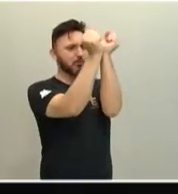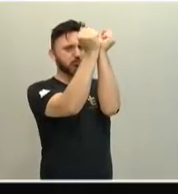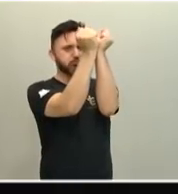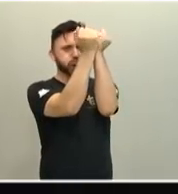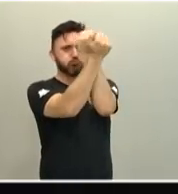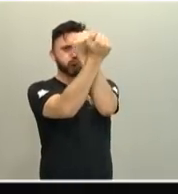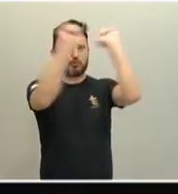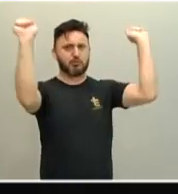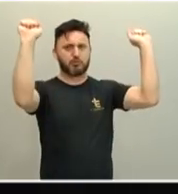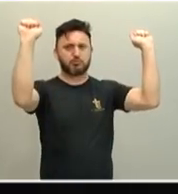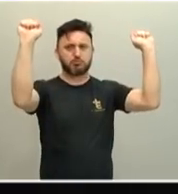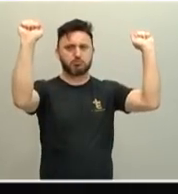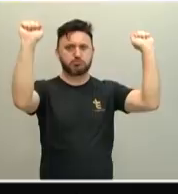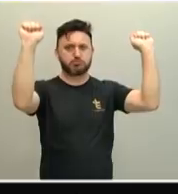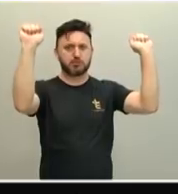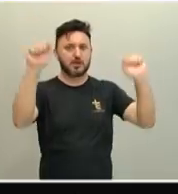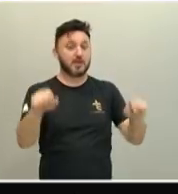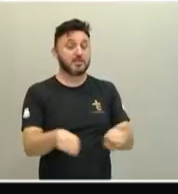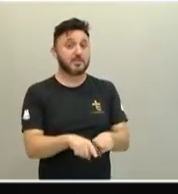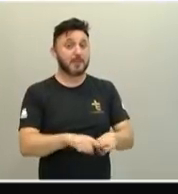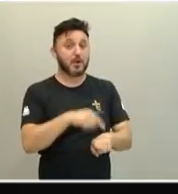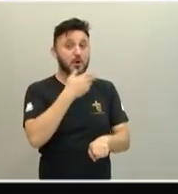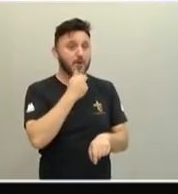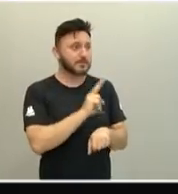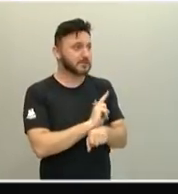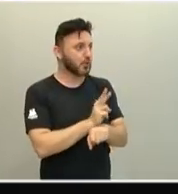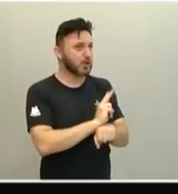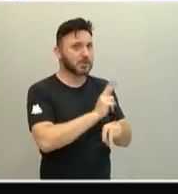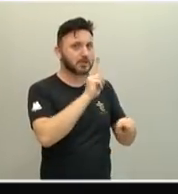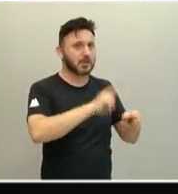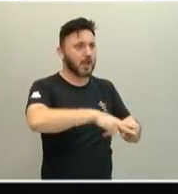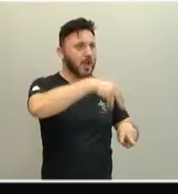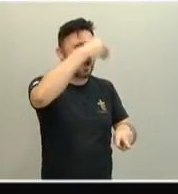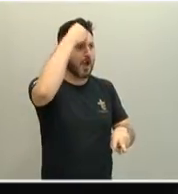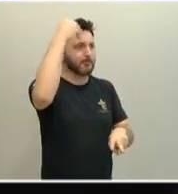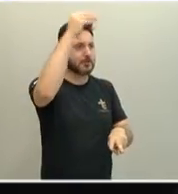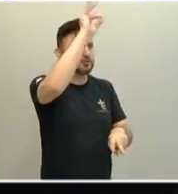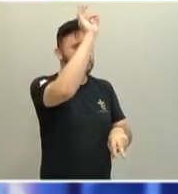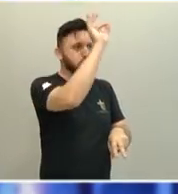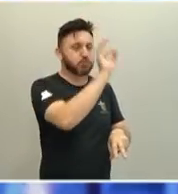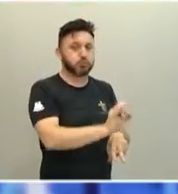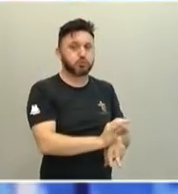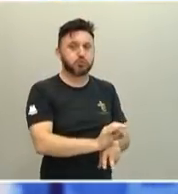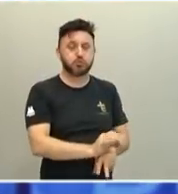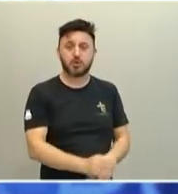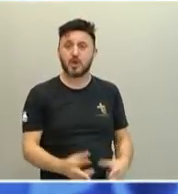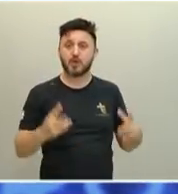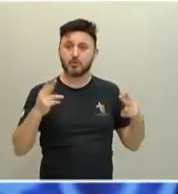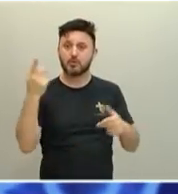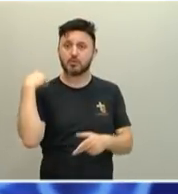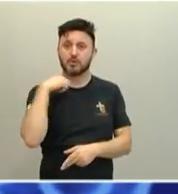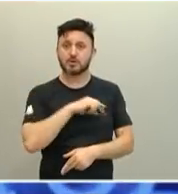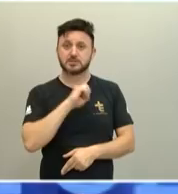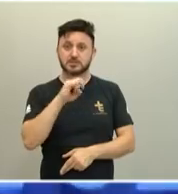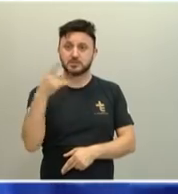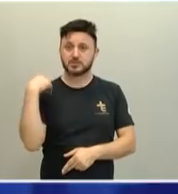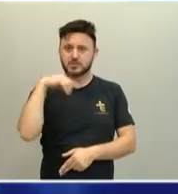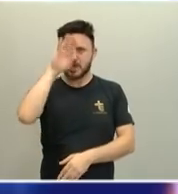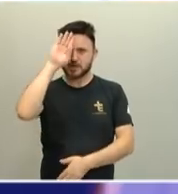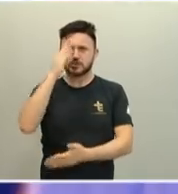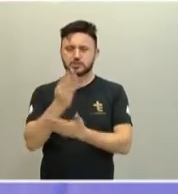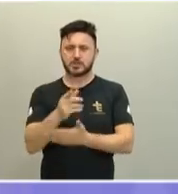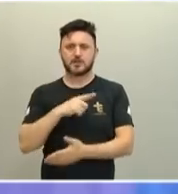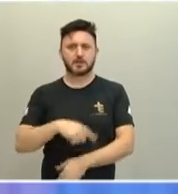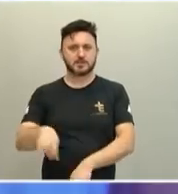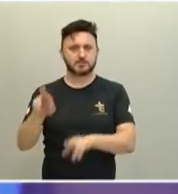o carcereiro foi batizado do Espírito Santo. E isso é o que a gente faz quando a gente acredita e tem esperança. Sabe, meus amados, eu hoje